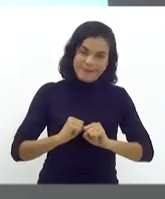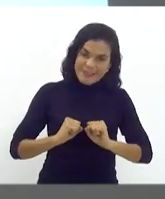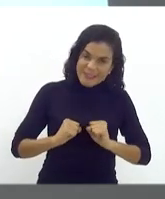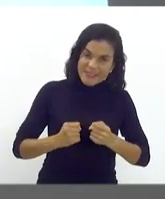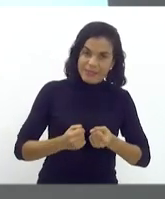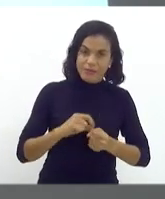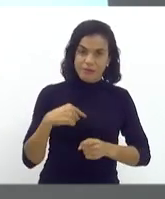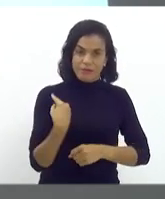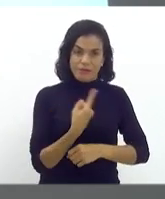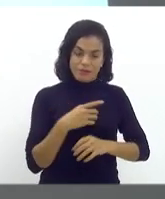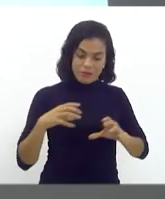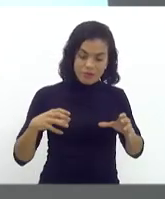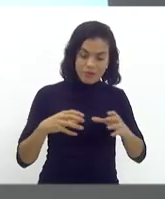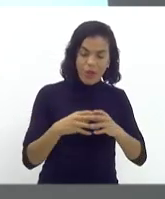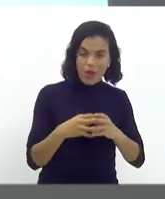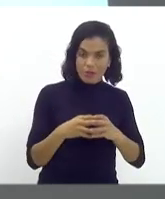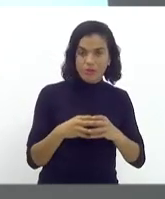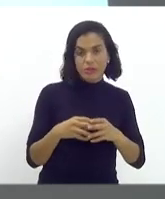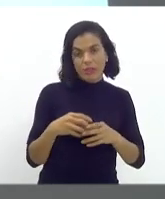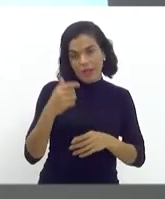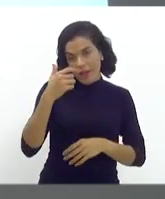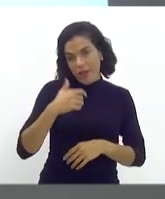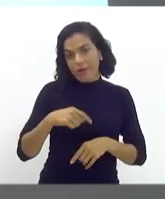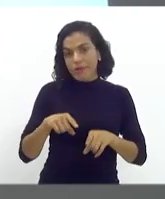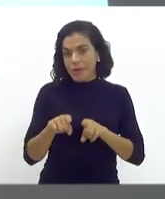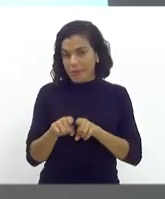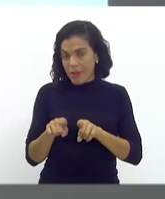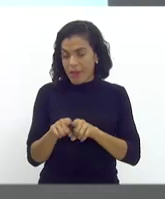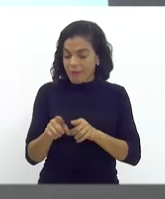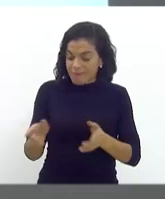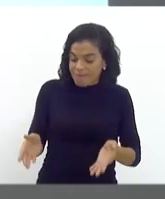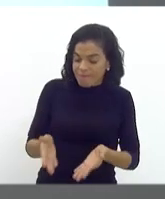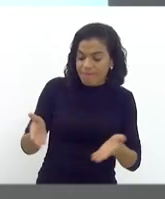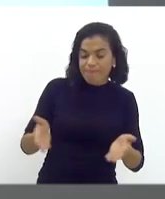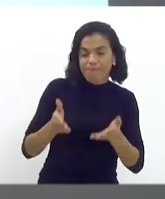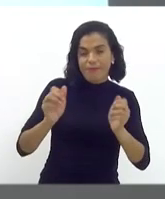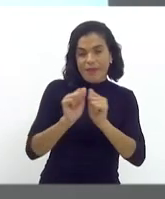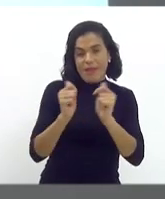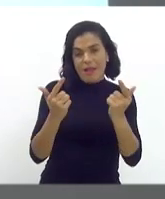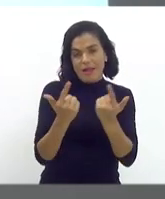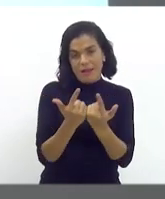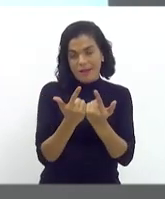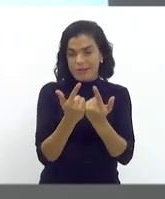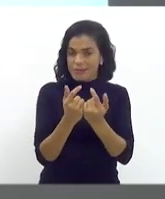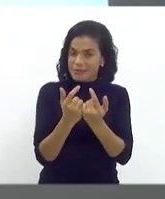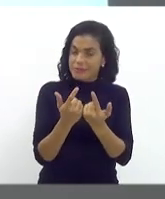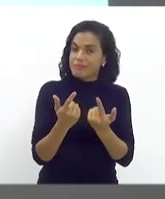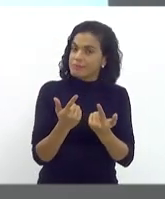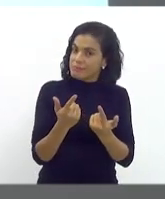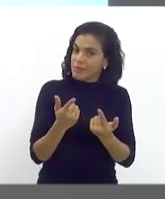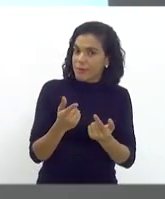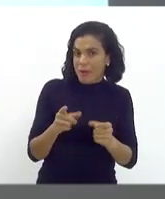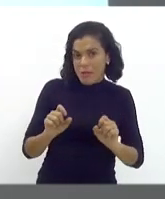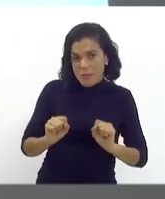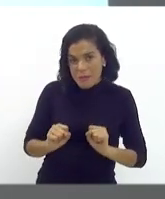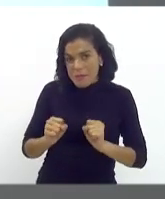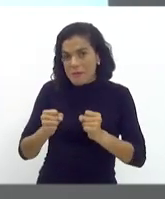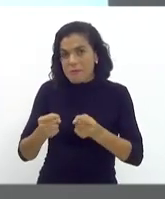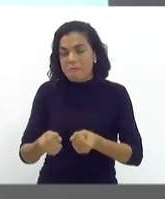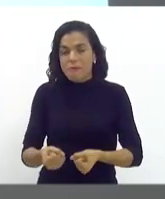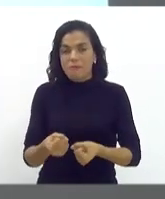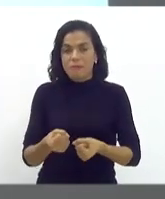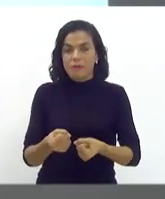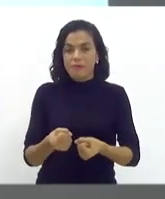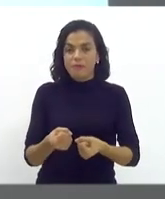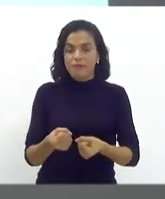esforço de todos nós E aí eu não ter essa casa de se esforçar pro a todos e todos por se